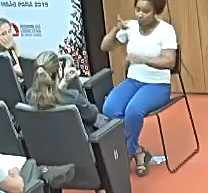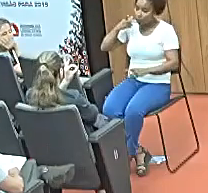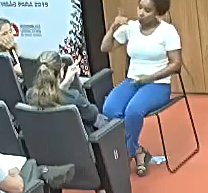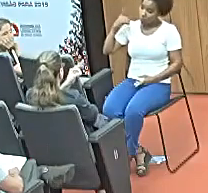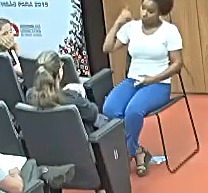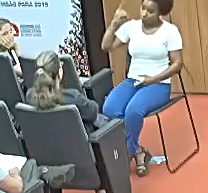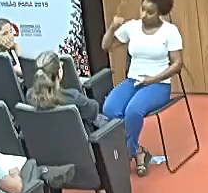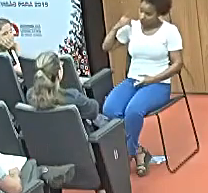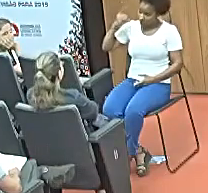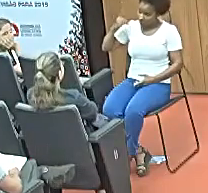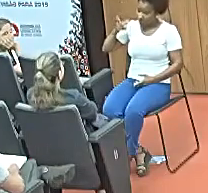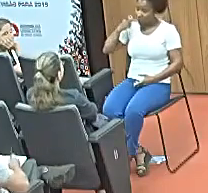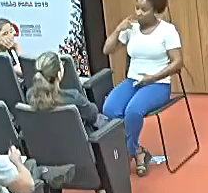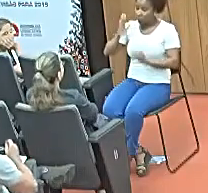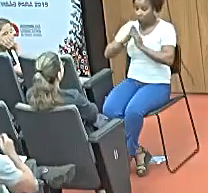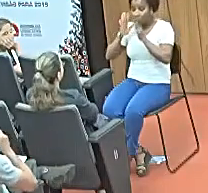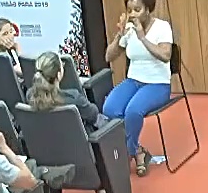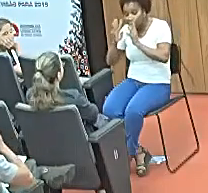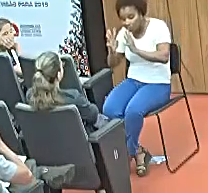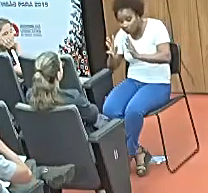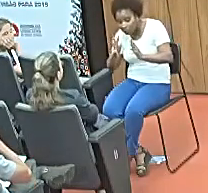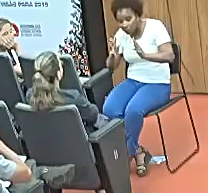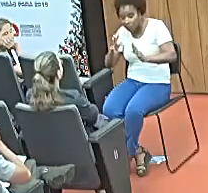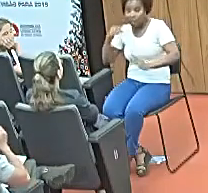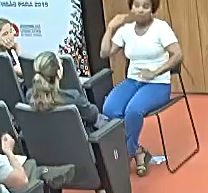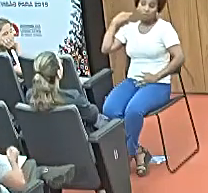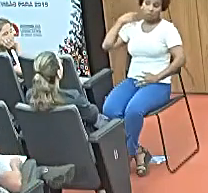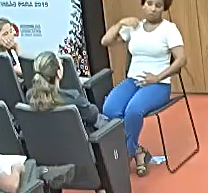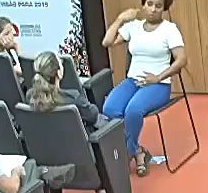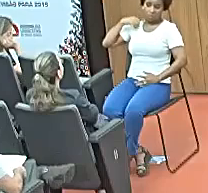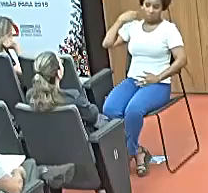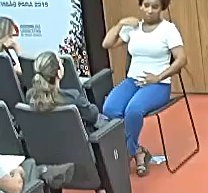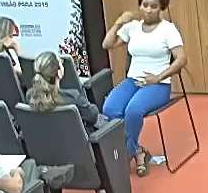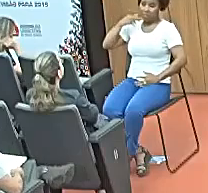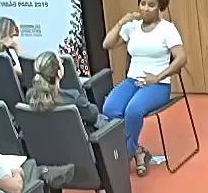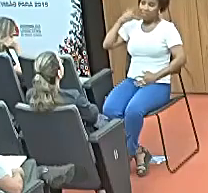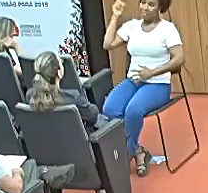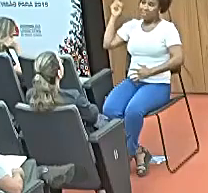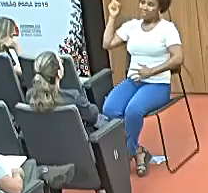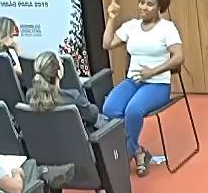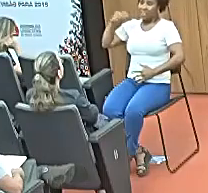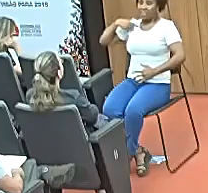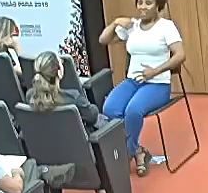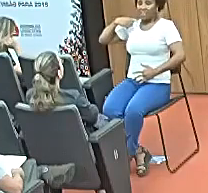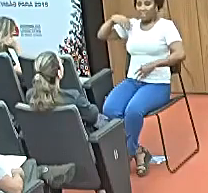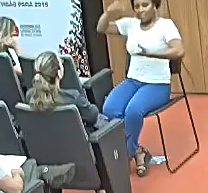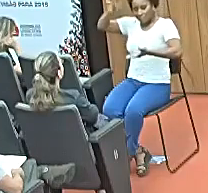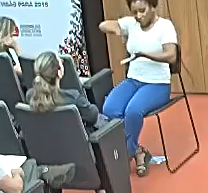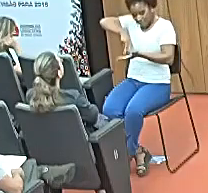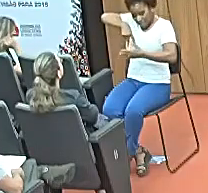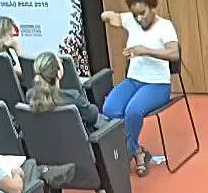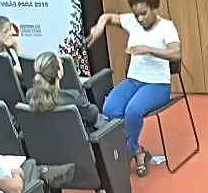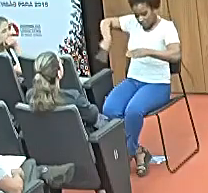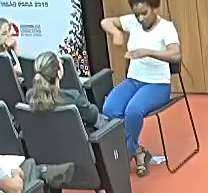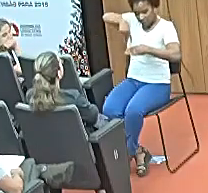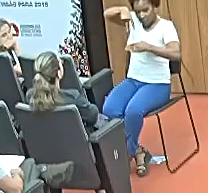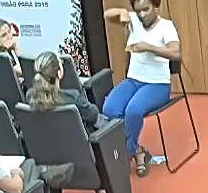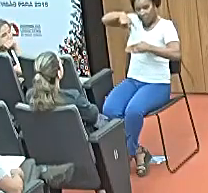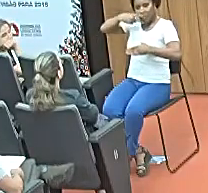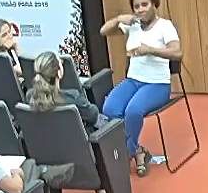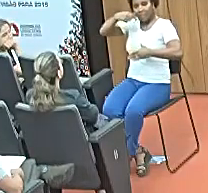dessa comissão para se puder dentro que eu puder esclarecer qualquer ações nesse projeto de qualquer outras que pudesse esclarecer e apresentar